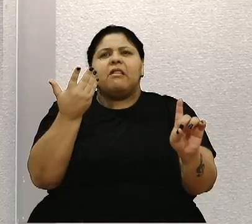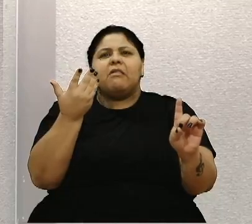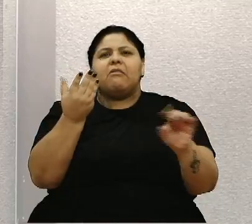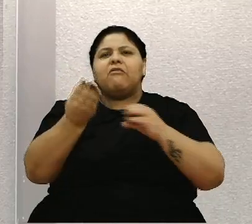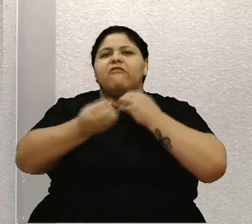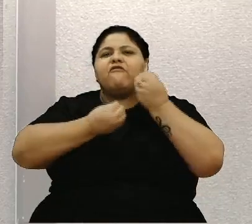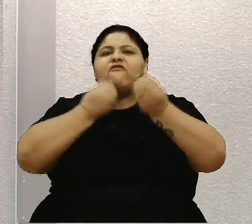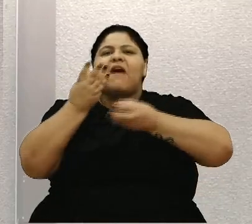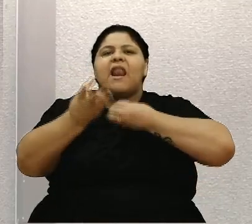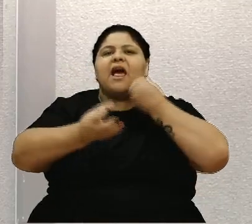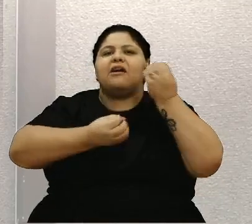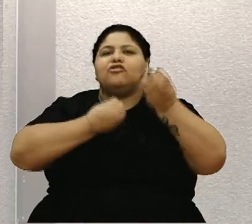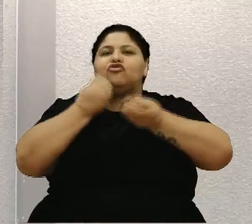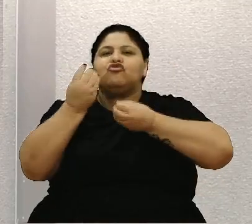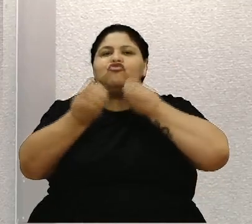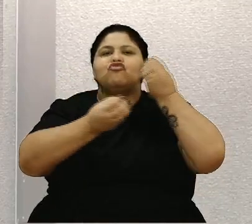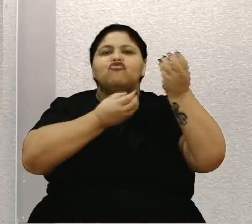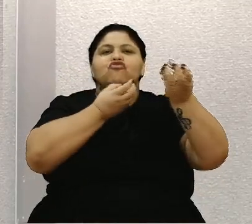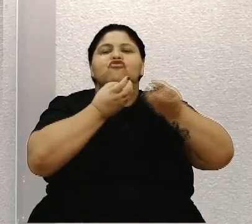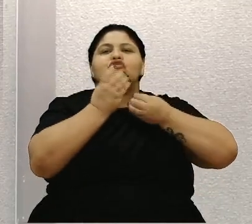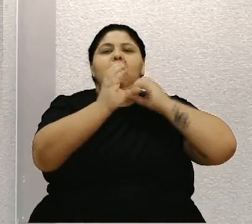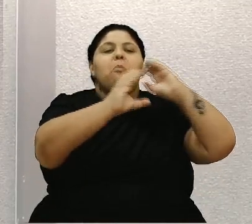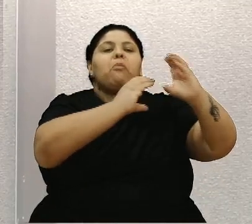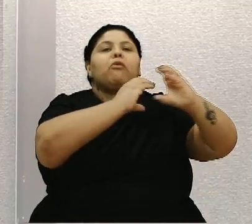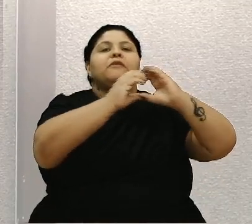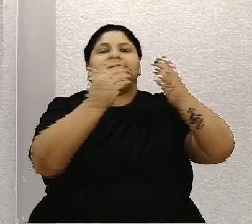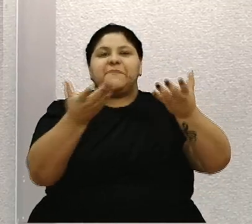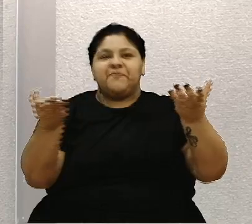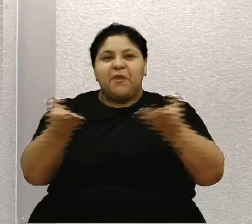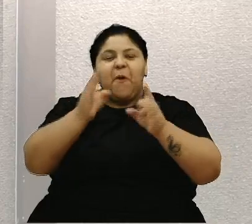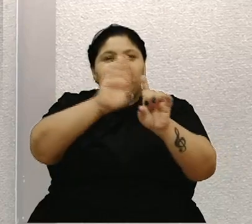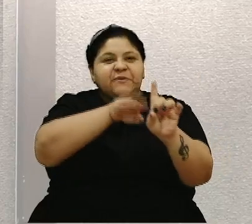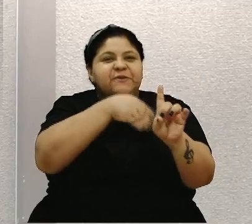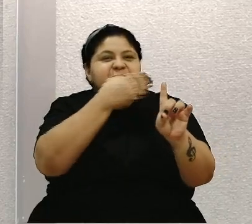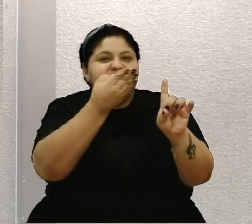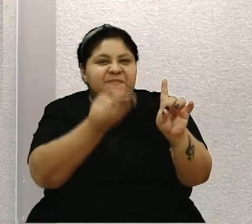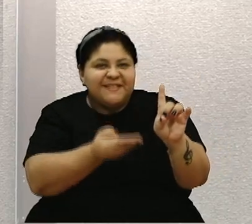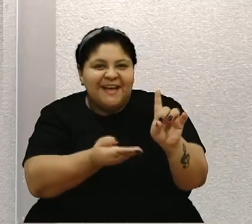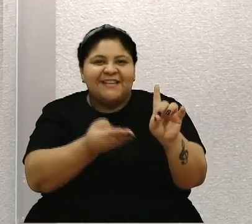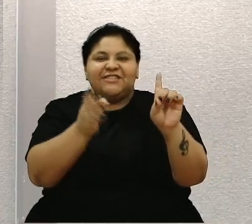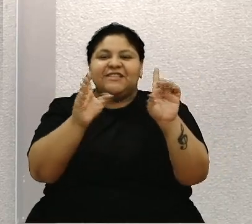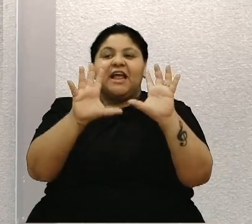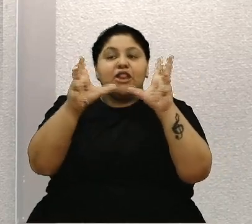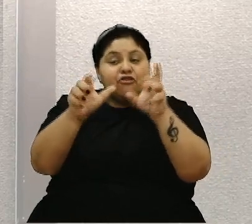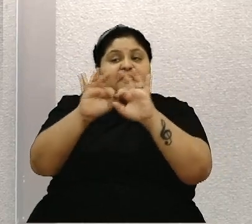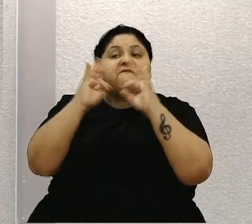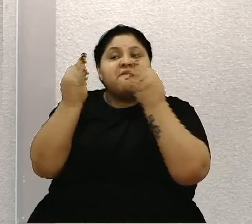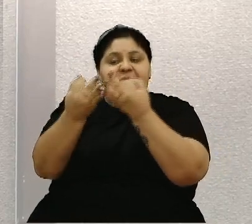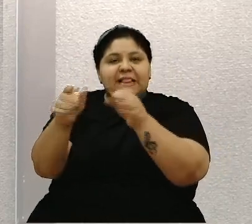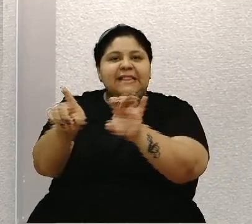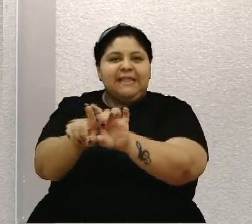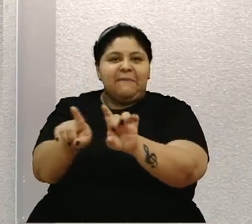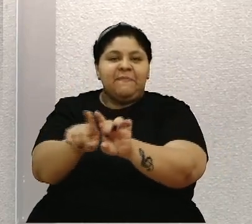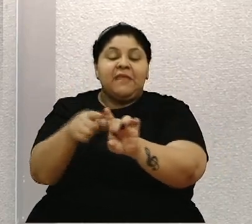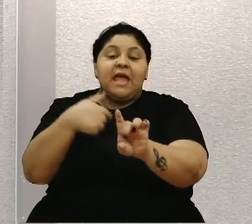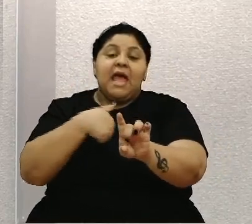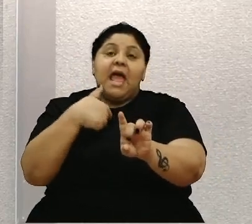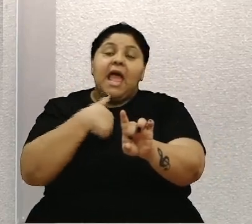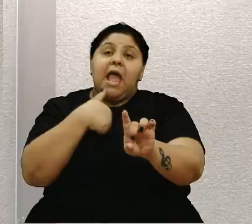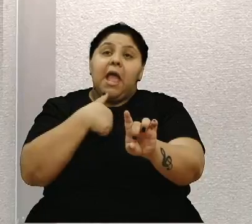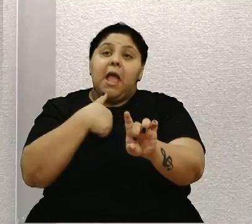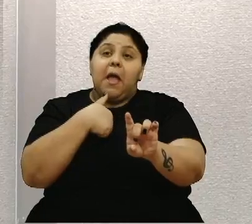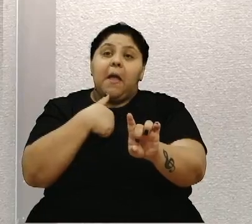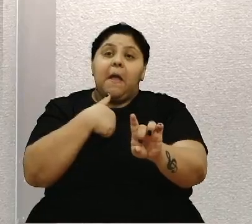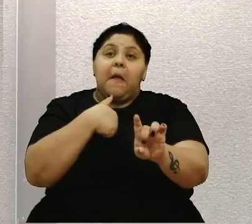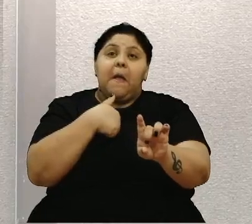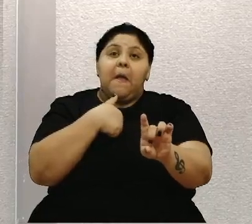nas trovas, né? Deixar uma homenagem ao Milton Macedo, a toda a família. Eu tenho um lado mais do